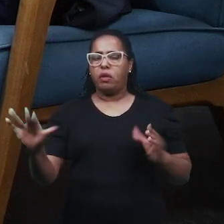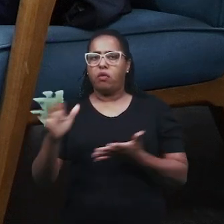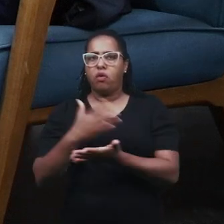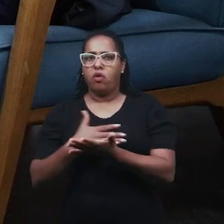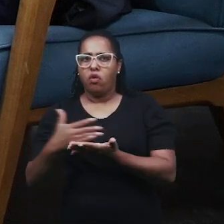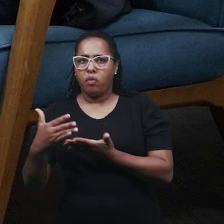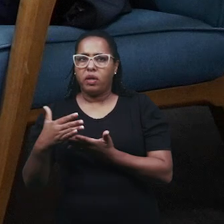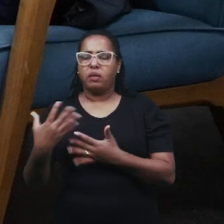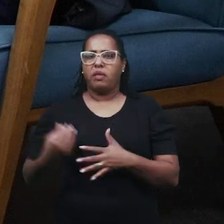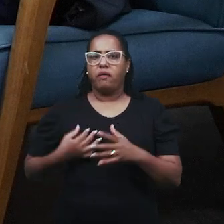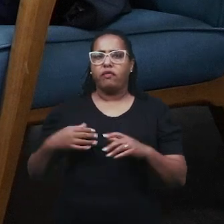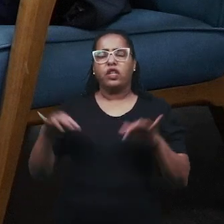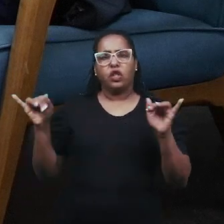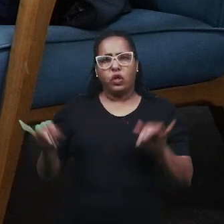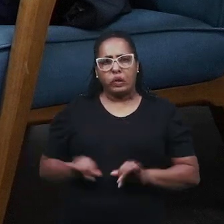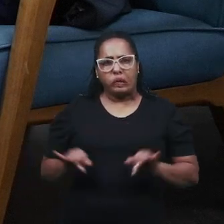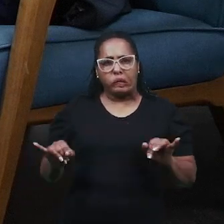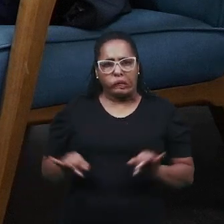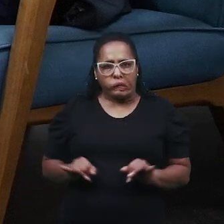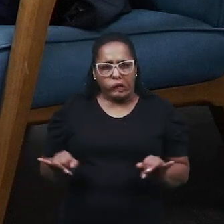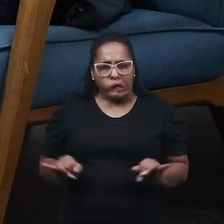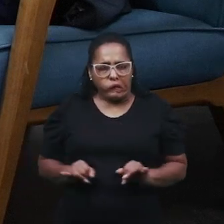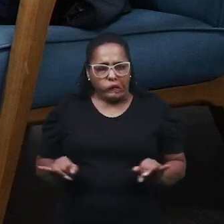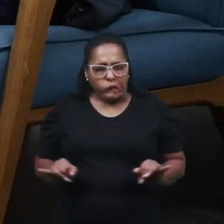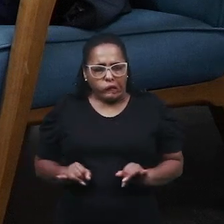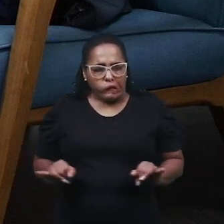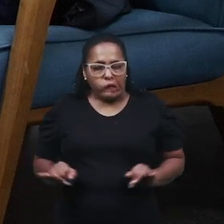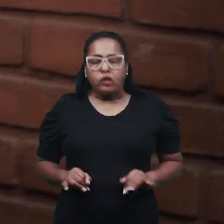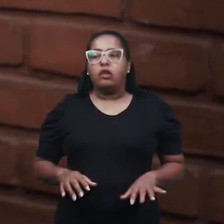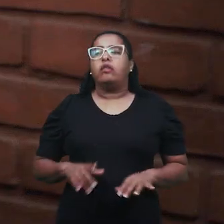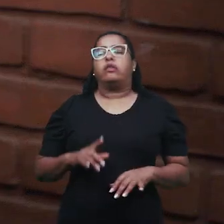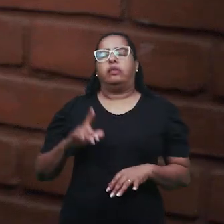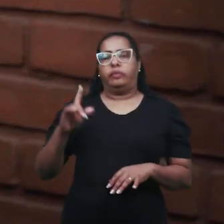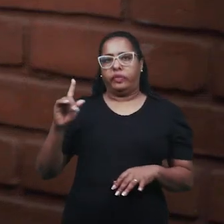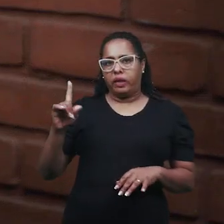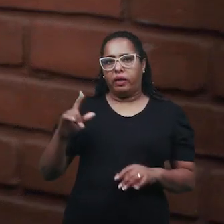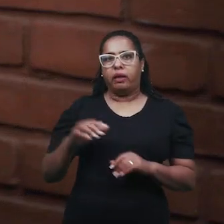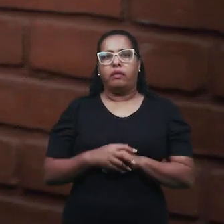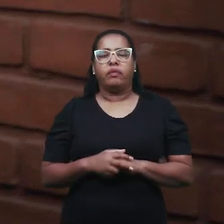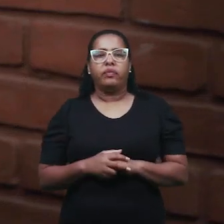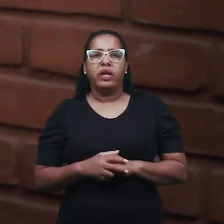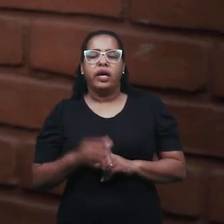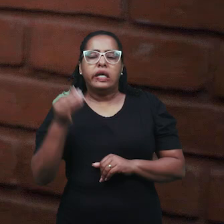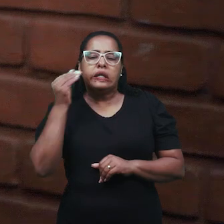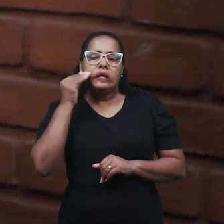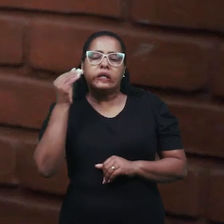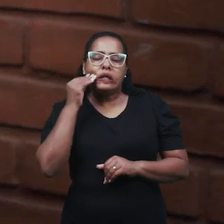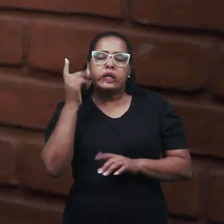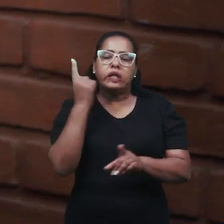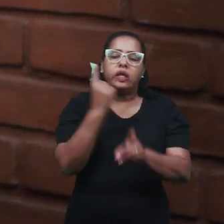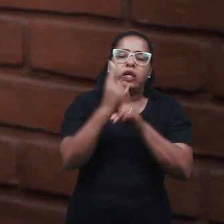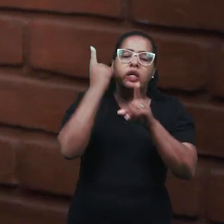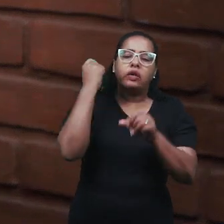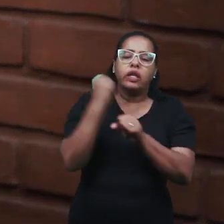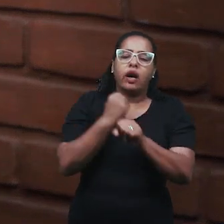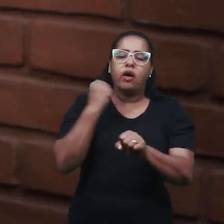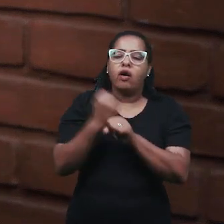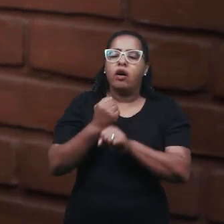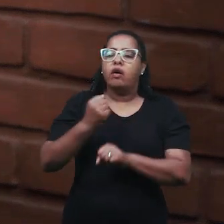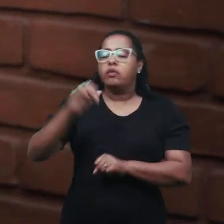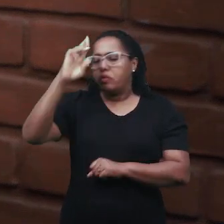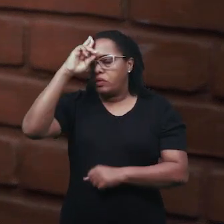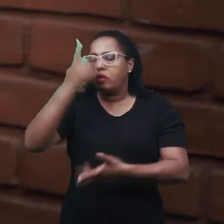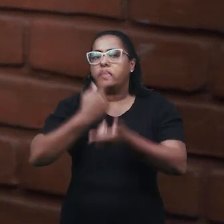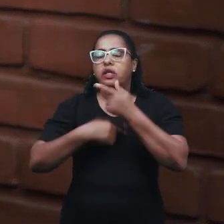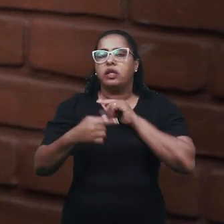vida, sofremos um pouquinho, visitamos várias igrejas evangélicas, tentando achar a obra que o Senhor queria mostrar